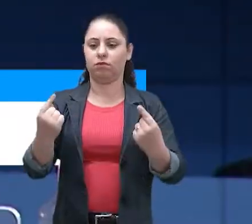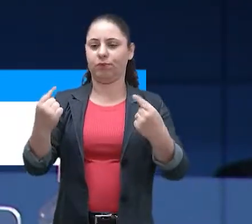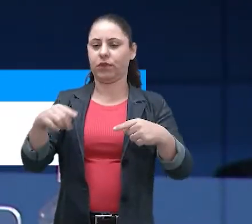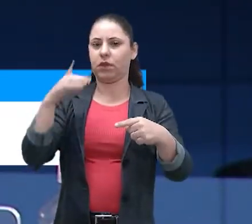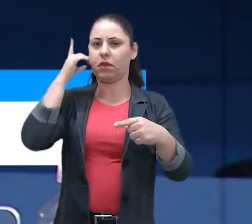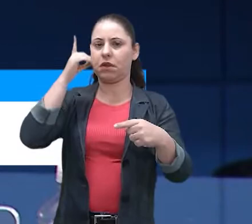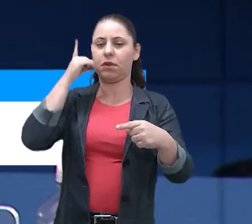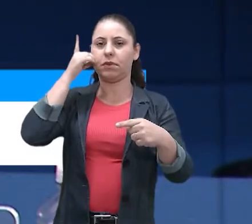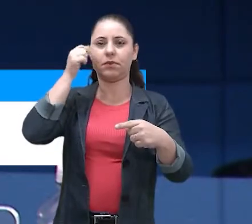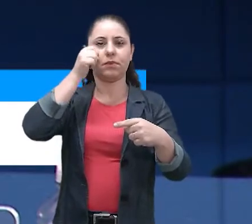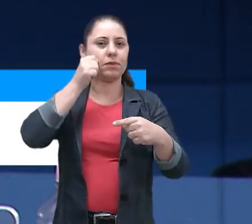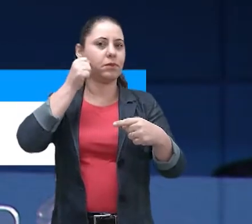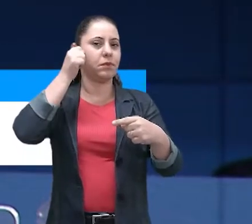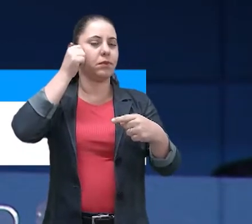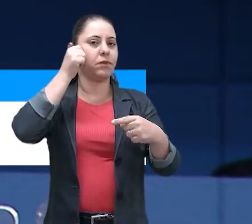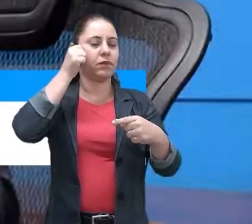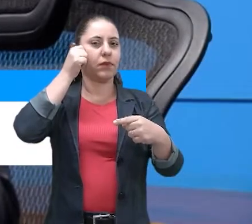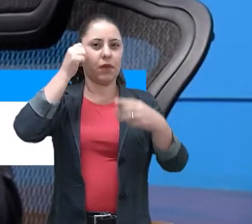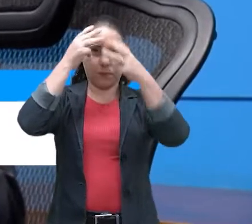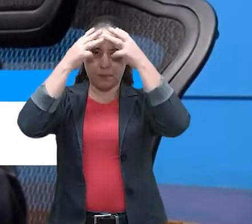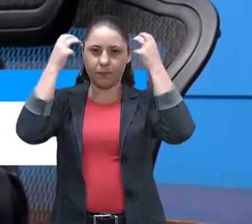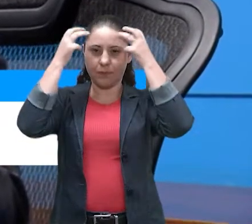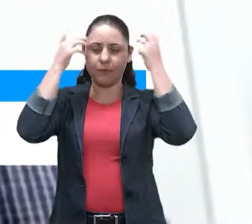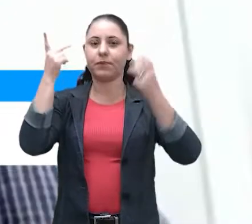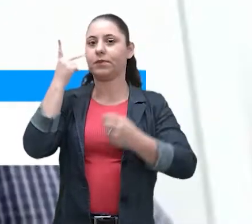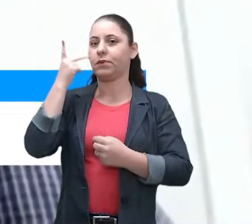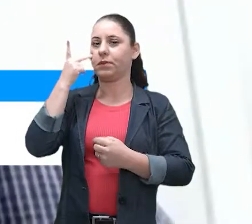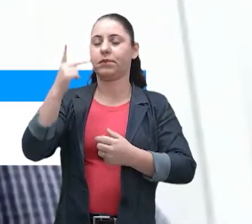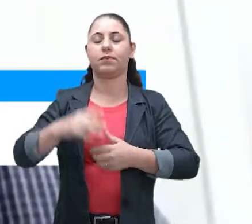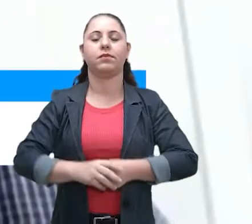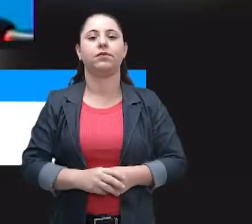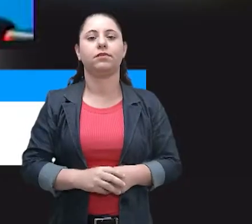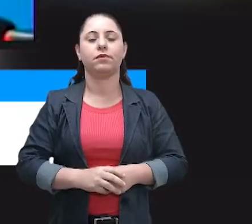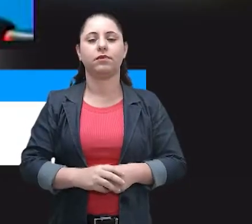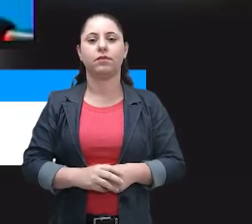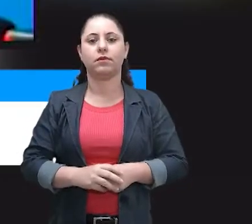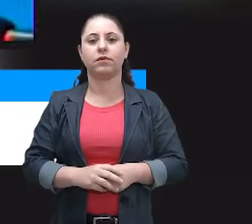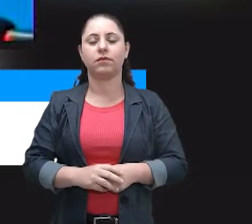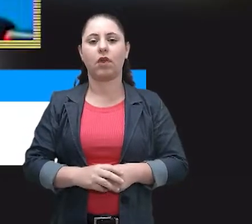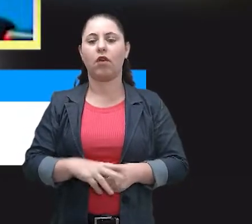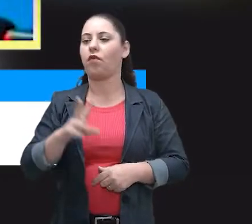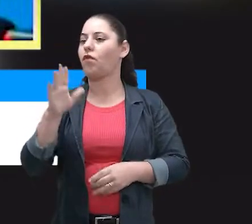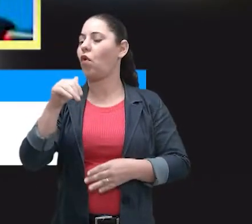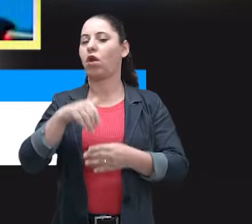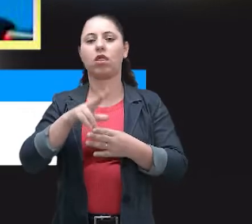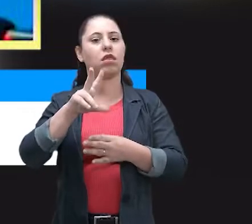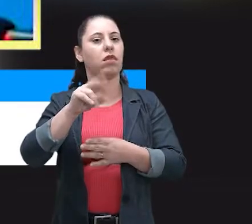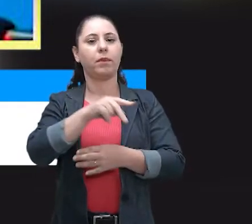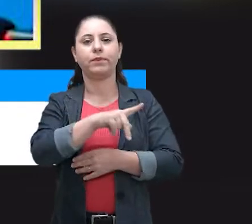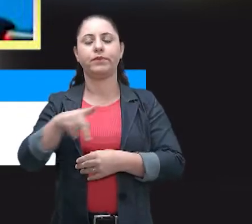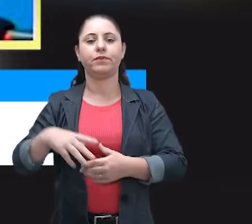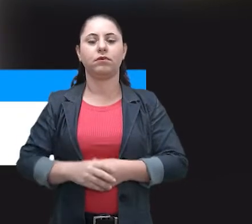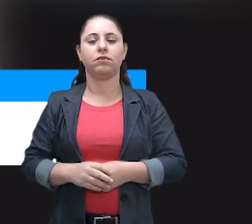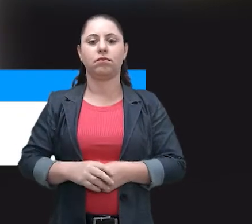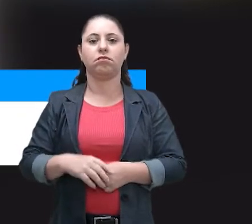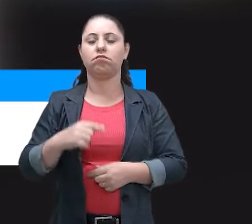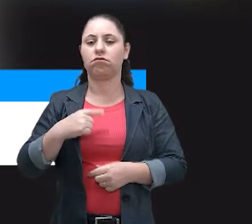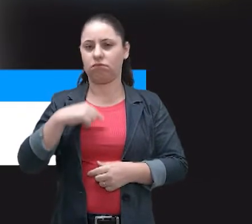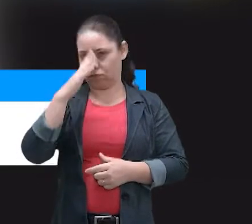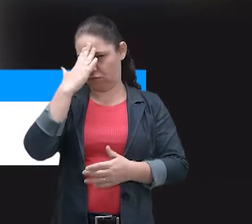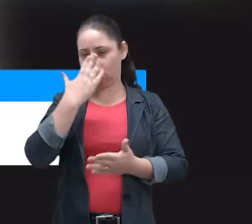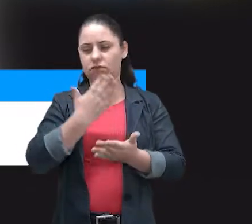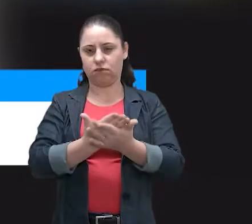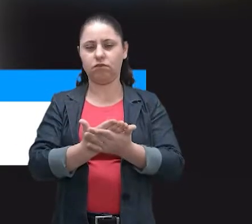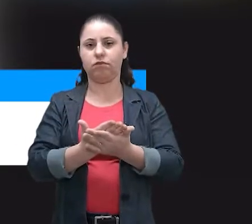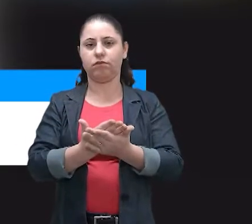Se opuseram à matéria os deputados Amarildo Cruz, Paulo Duarte e Pedro Kempe. Voto não, senhor presidente. Senhor presidente,